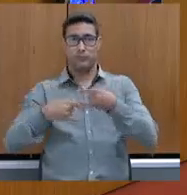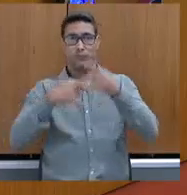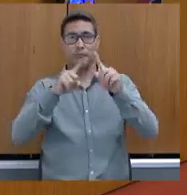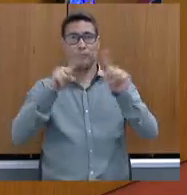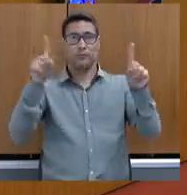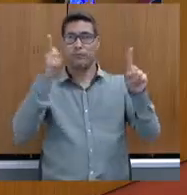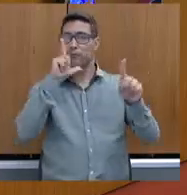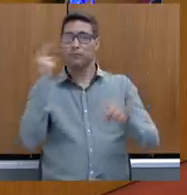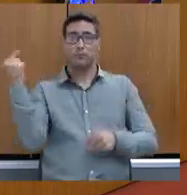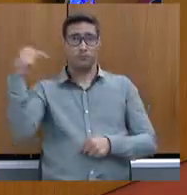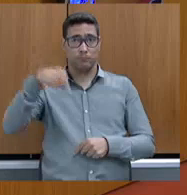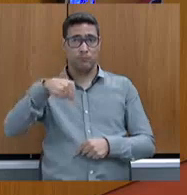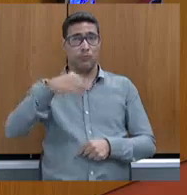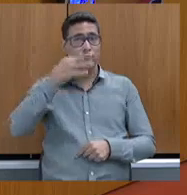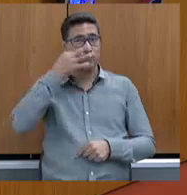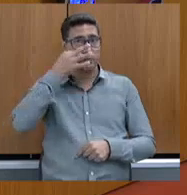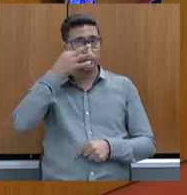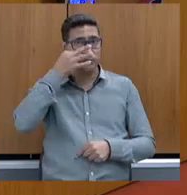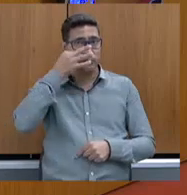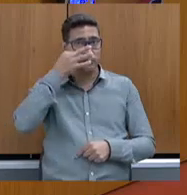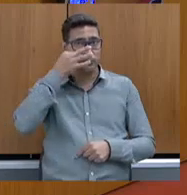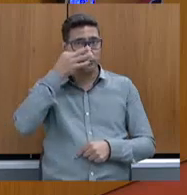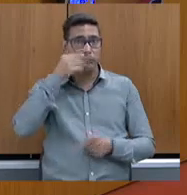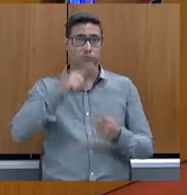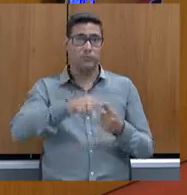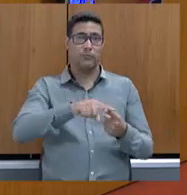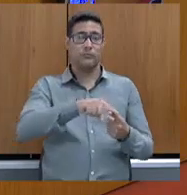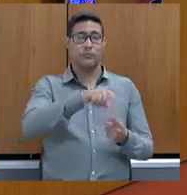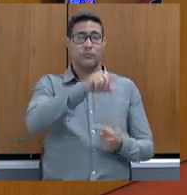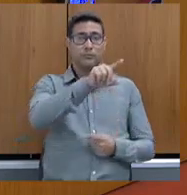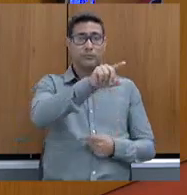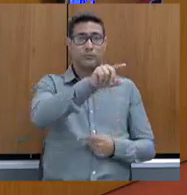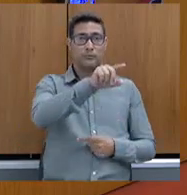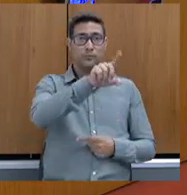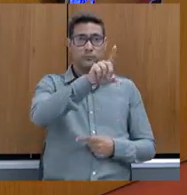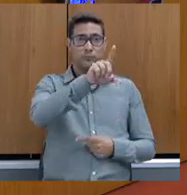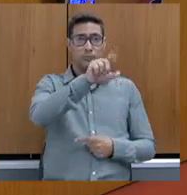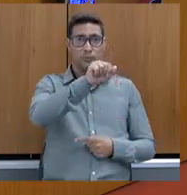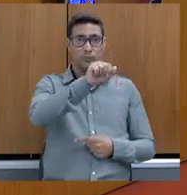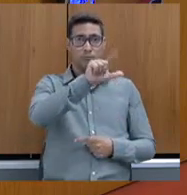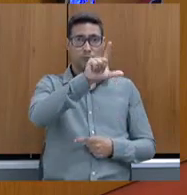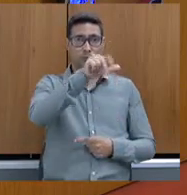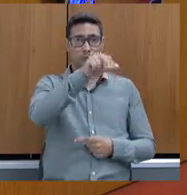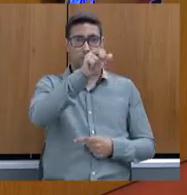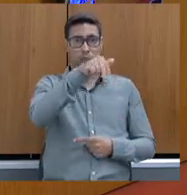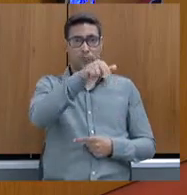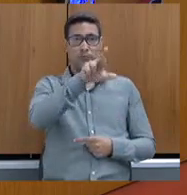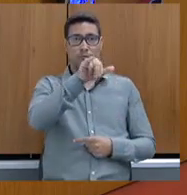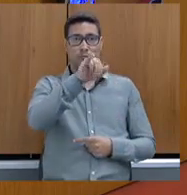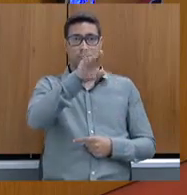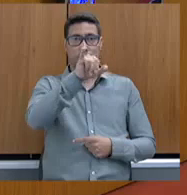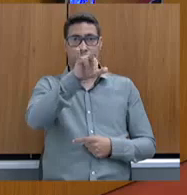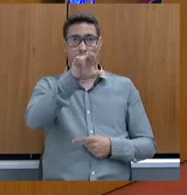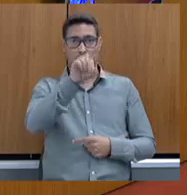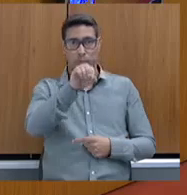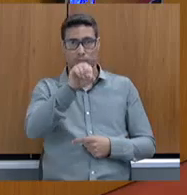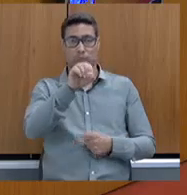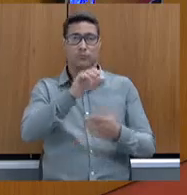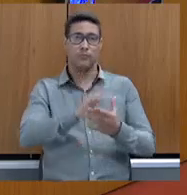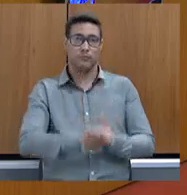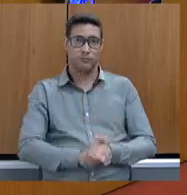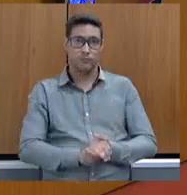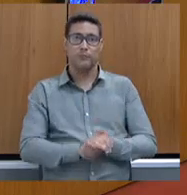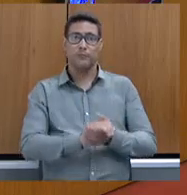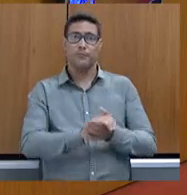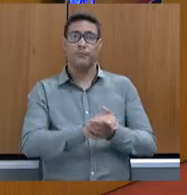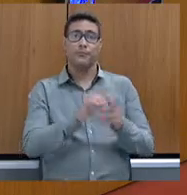como presencial conosco nós decano aqui o deputado Dalmo Ribeiro né Muito obrigado pela presença Dalma e consulta